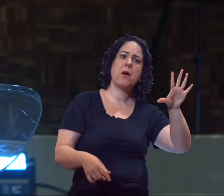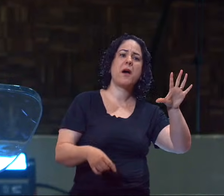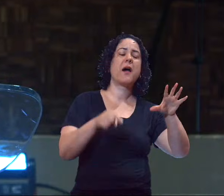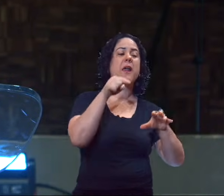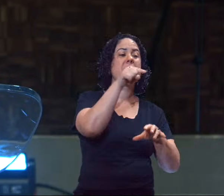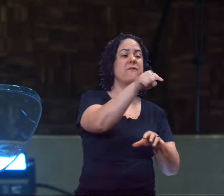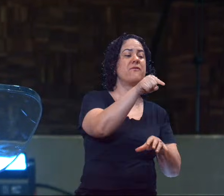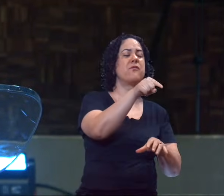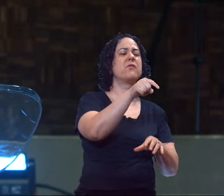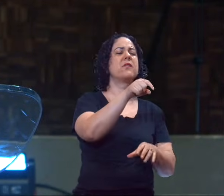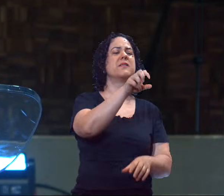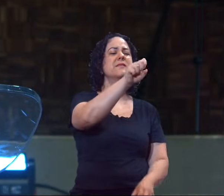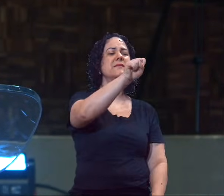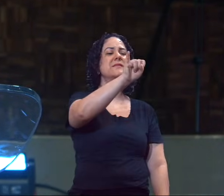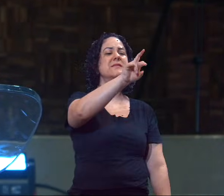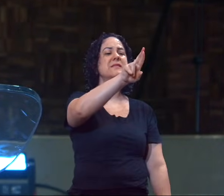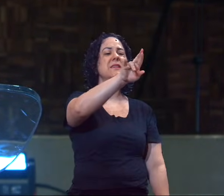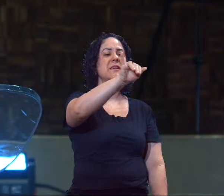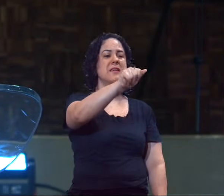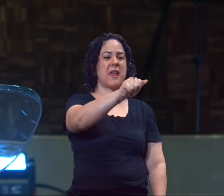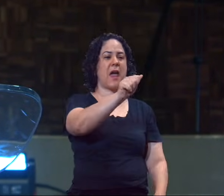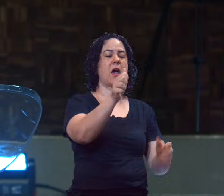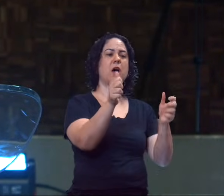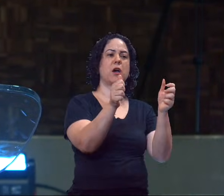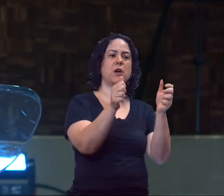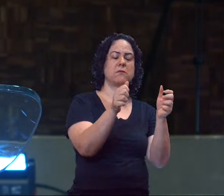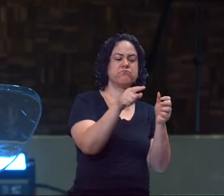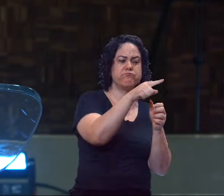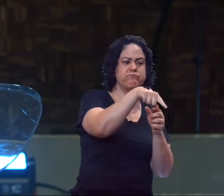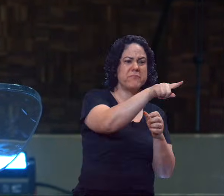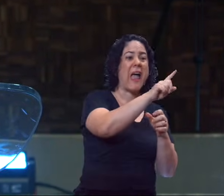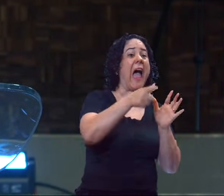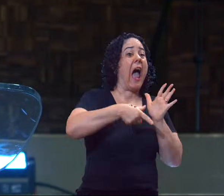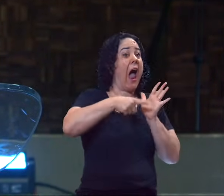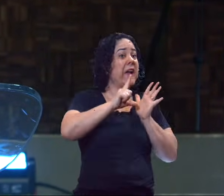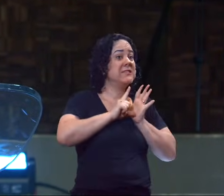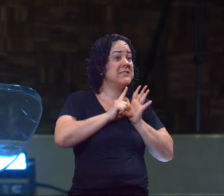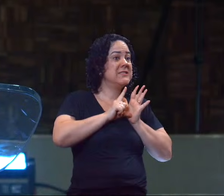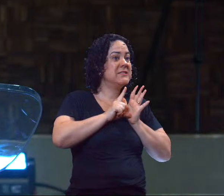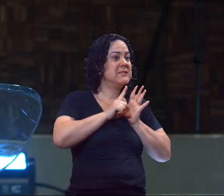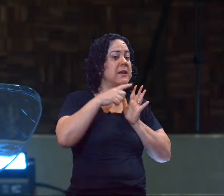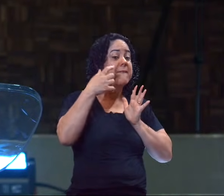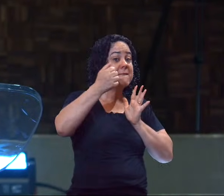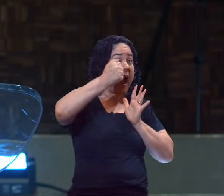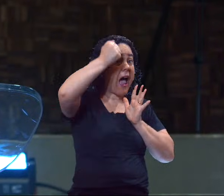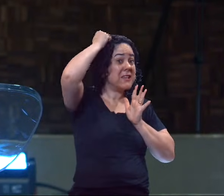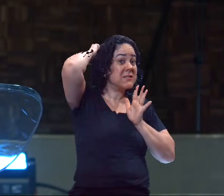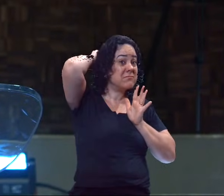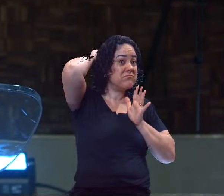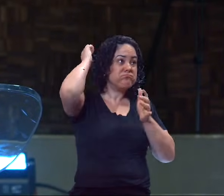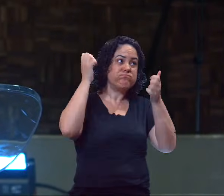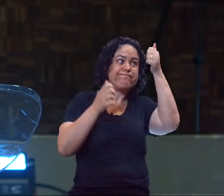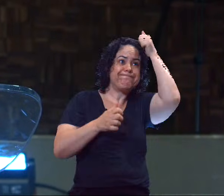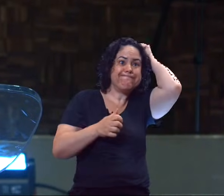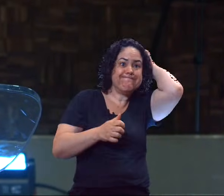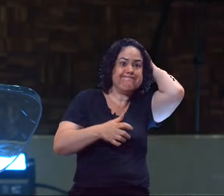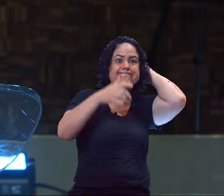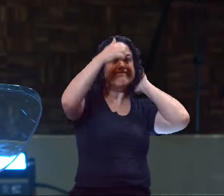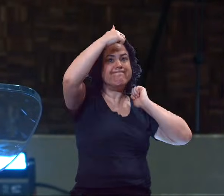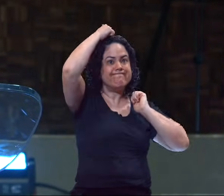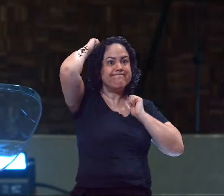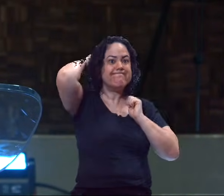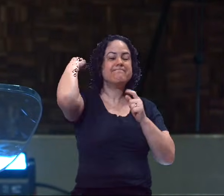Priscila e Áquila. Antes de embarcar, rapou a cabeça em Cencreia, devido a um voto que